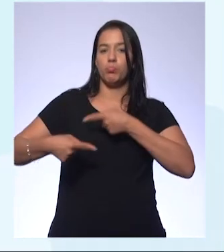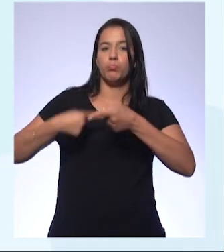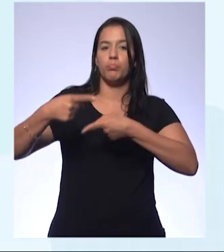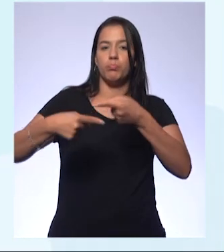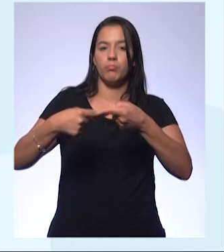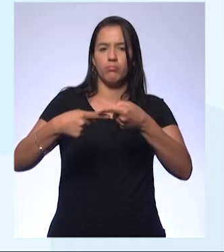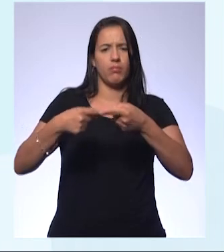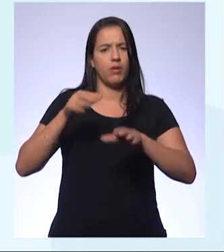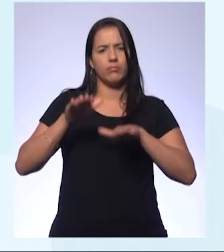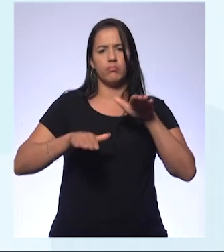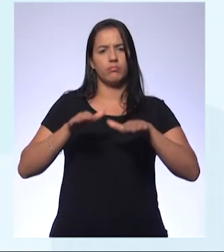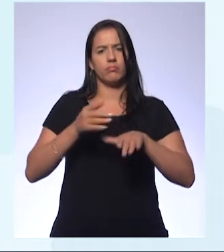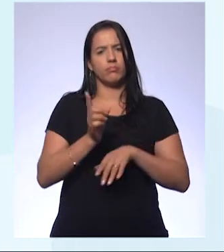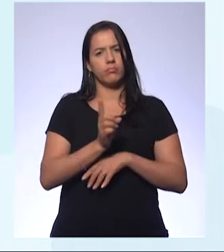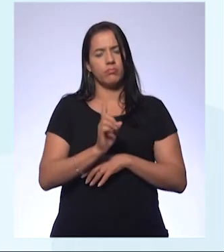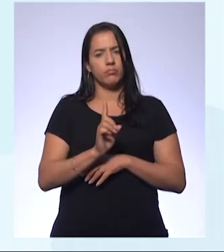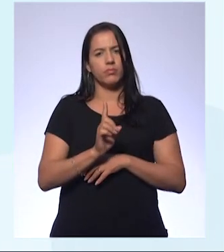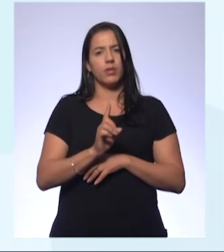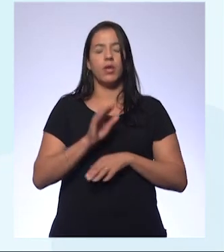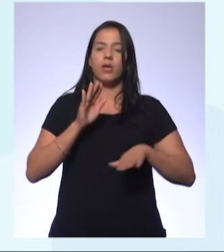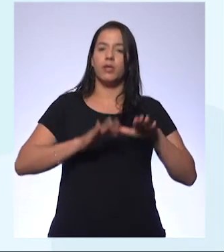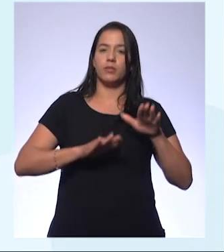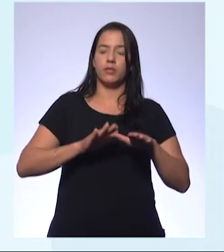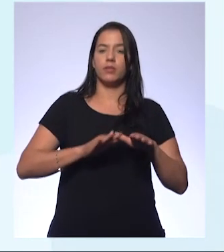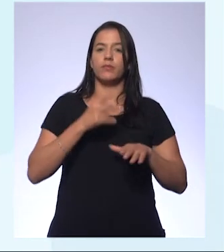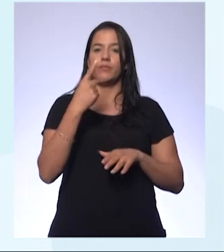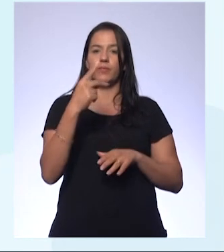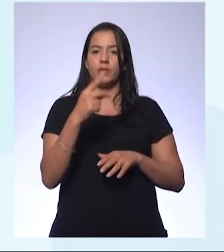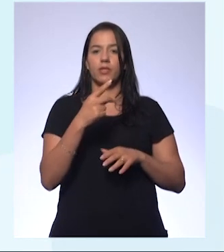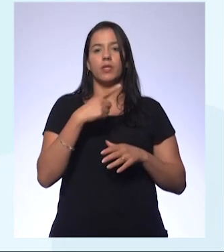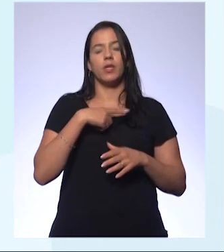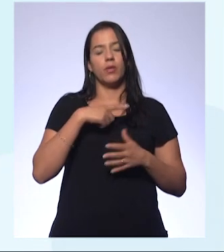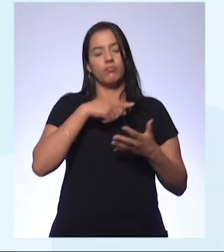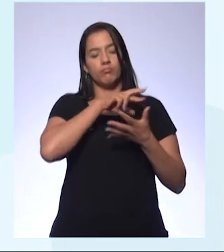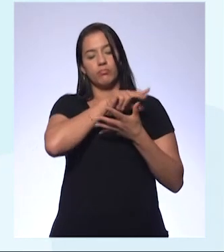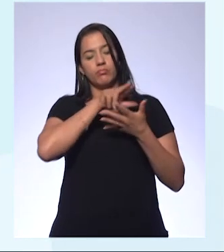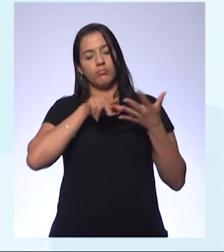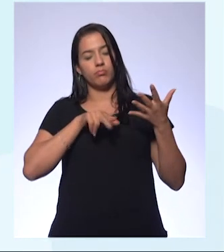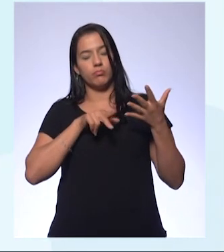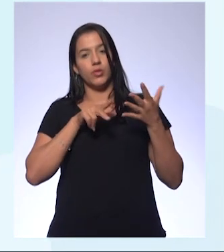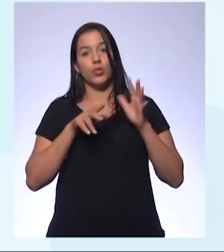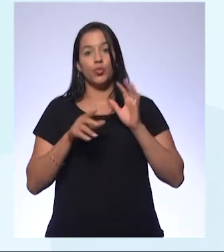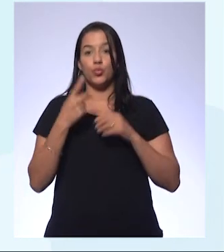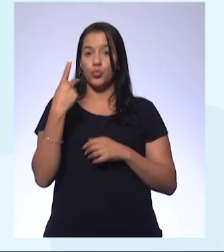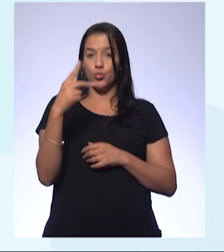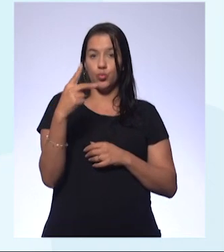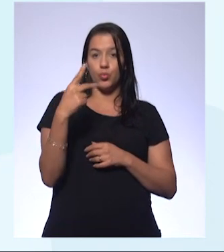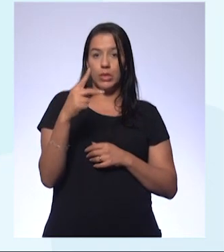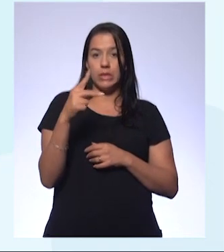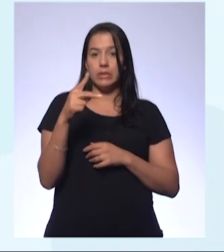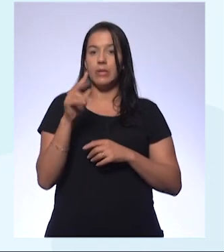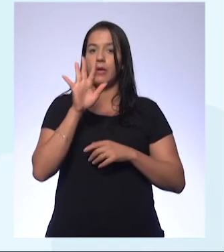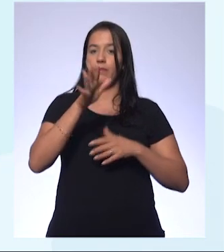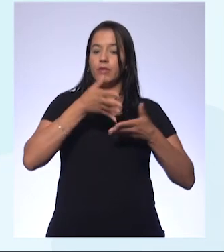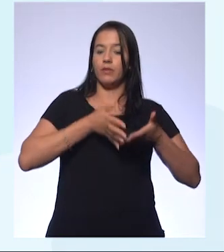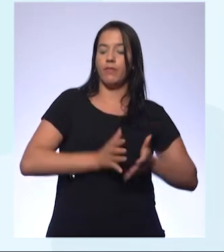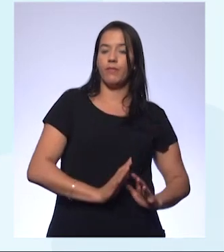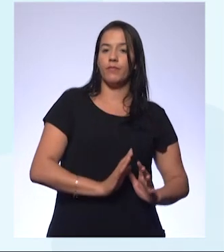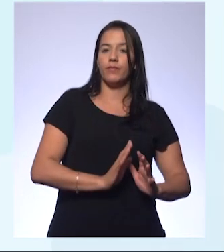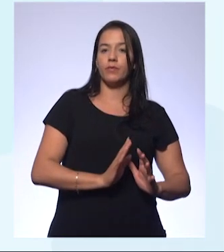né? Então, de repente, você tem algumas características ali que não vão ser passadas para